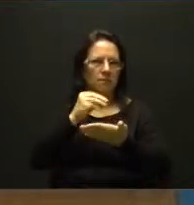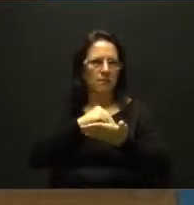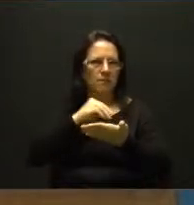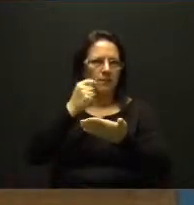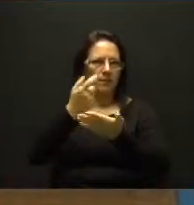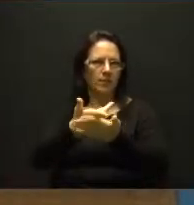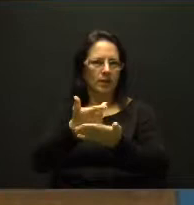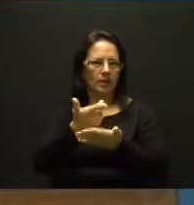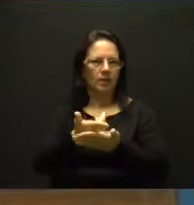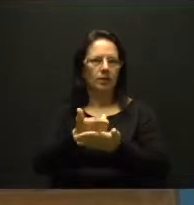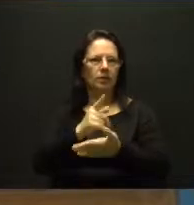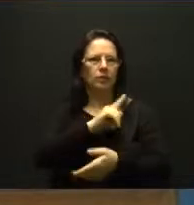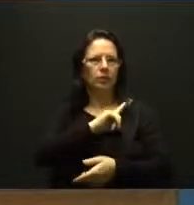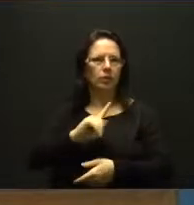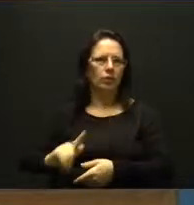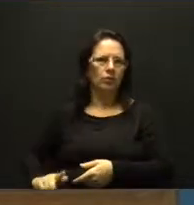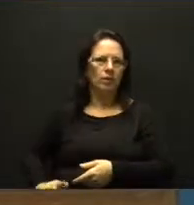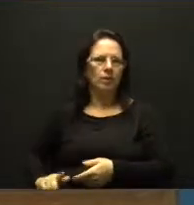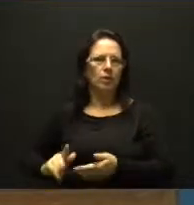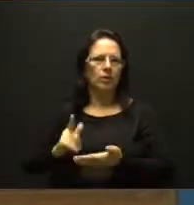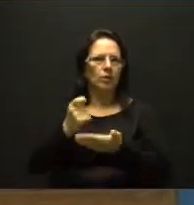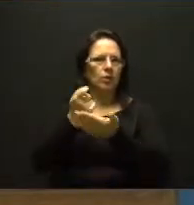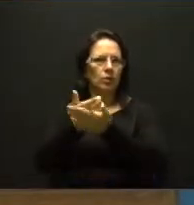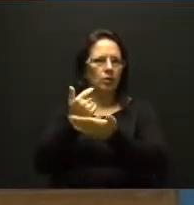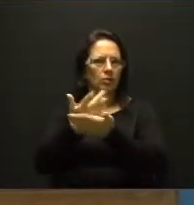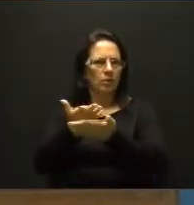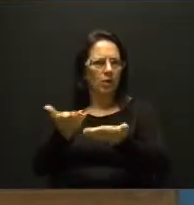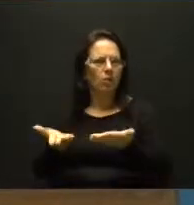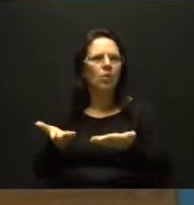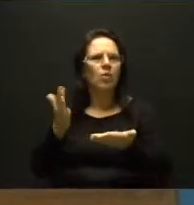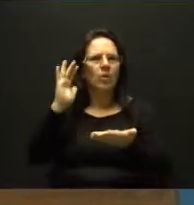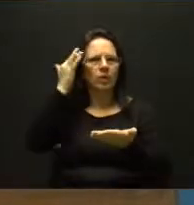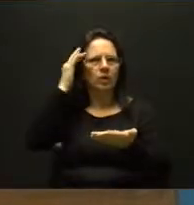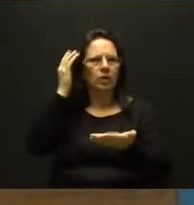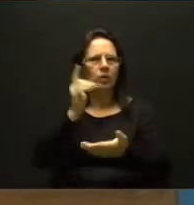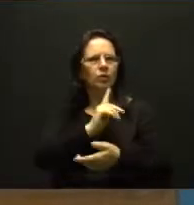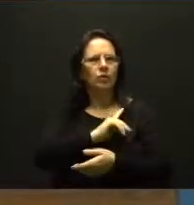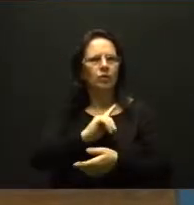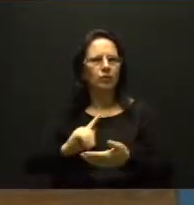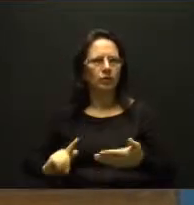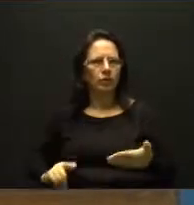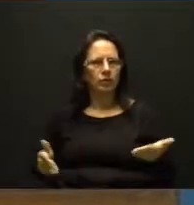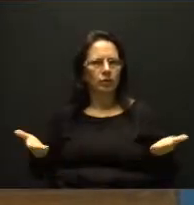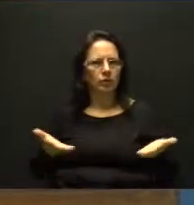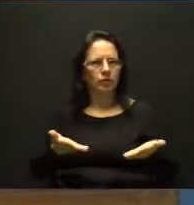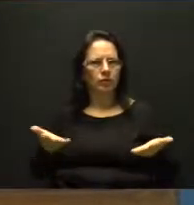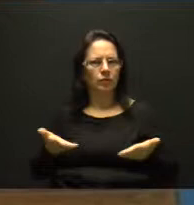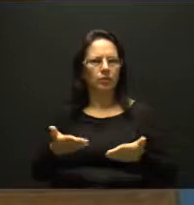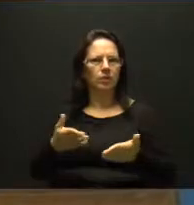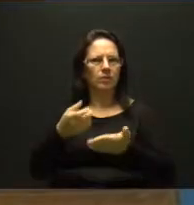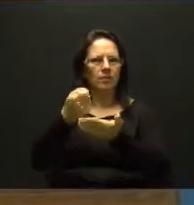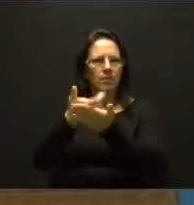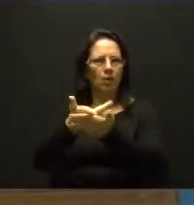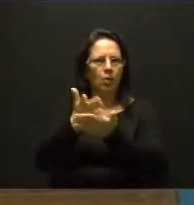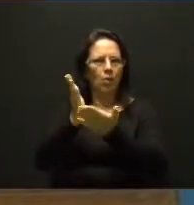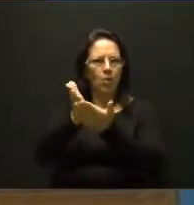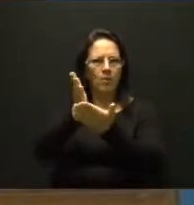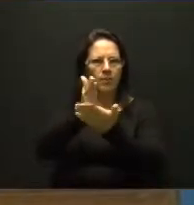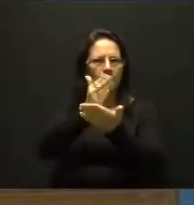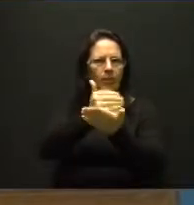atualmente ele é o entendimento do governo atual eles pagaram toda essa